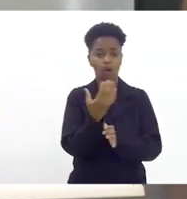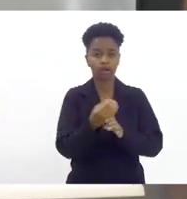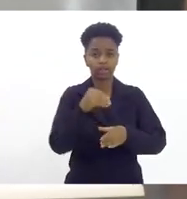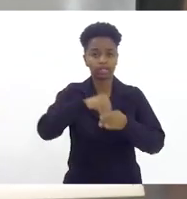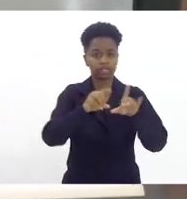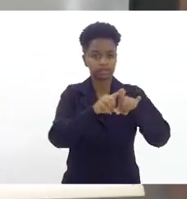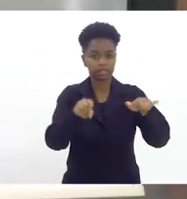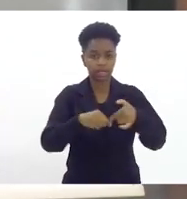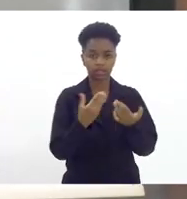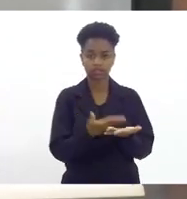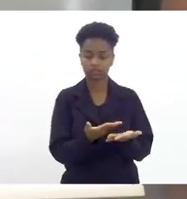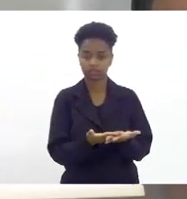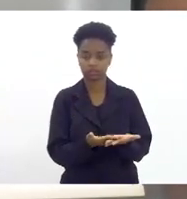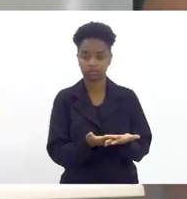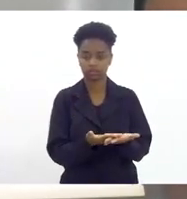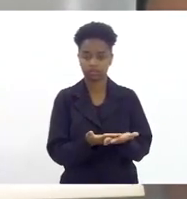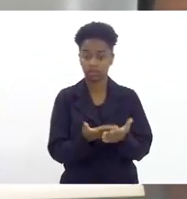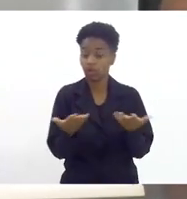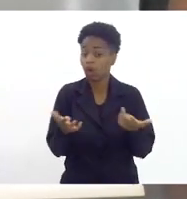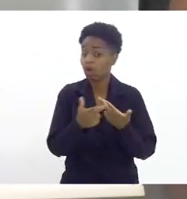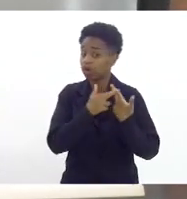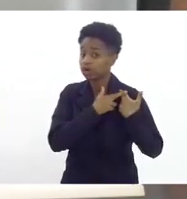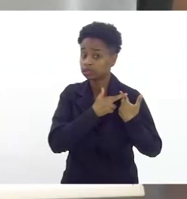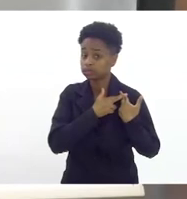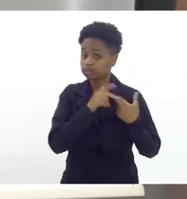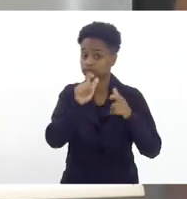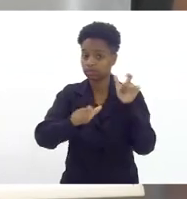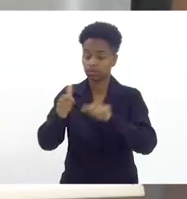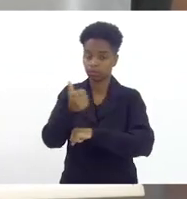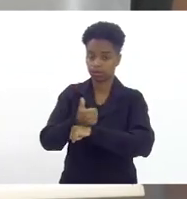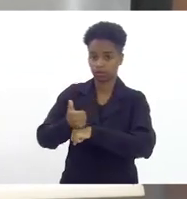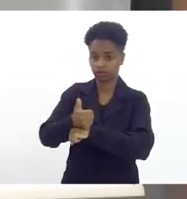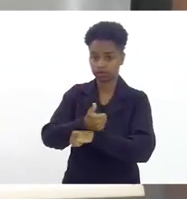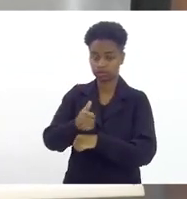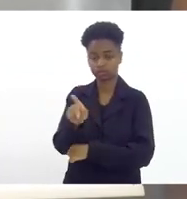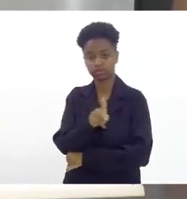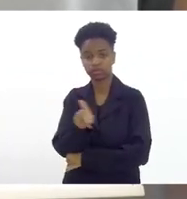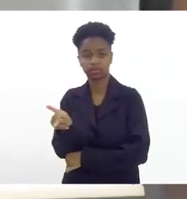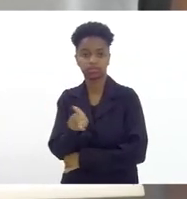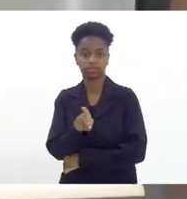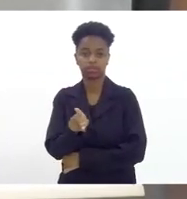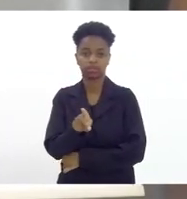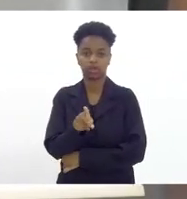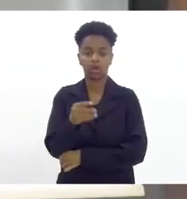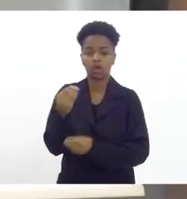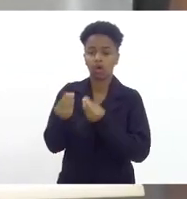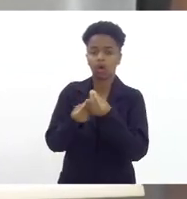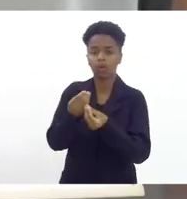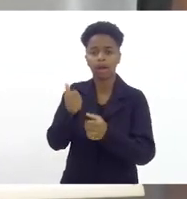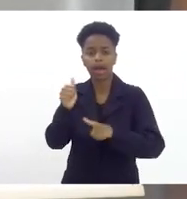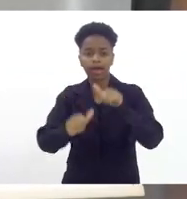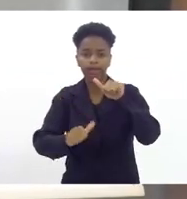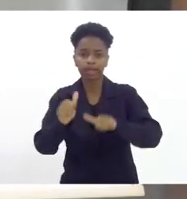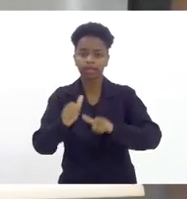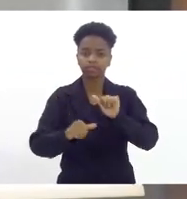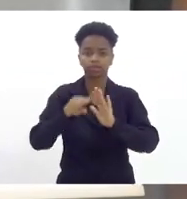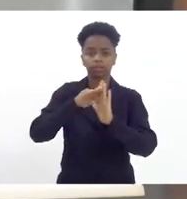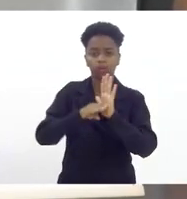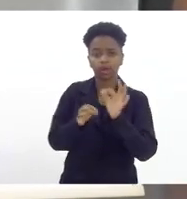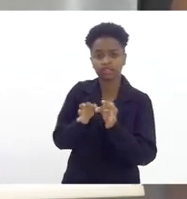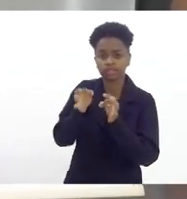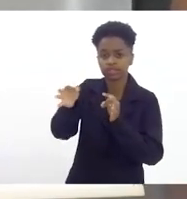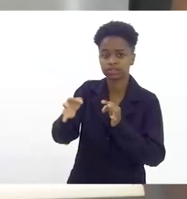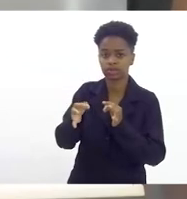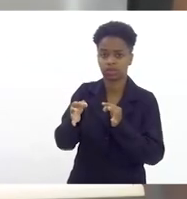curso da sala de aula qual é a responsabilidade desses profissionais docentes de fiscalizar programas de extensão